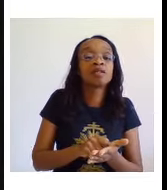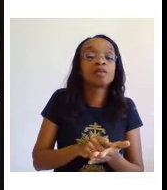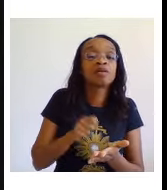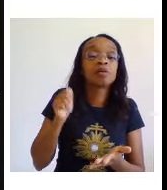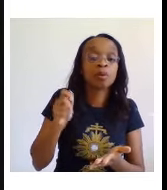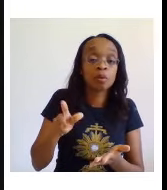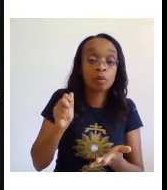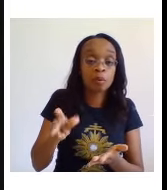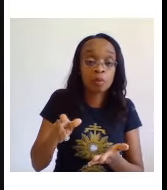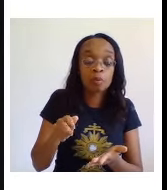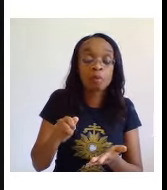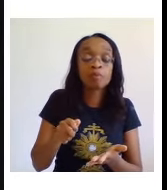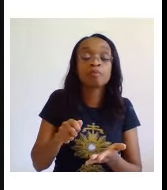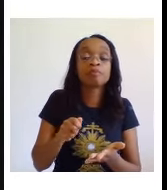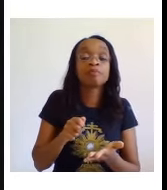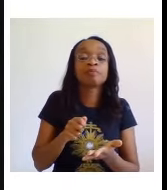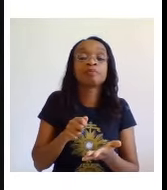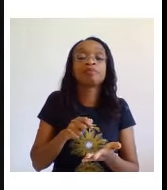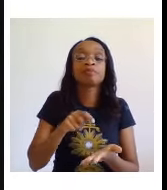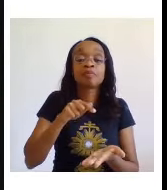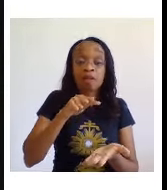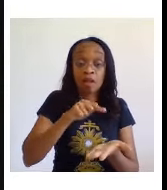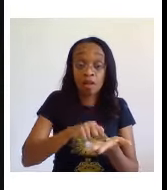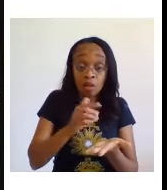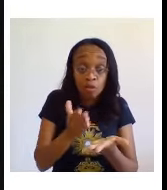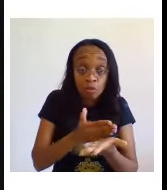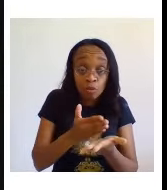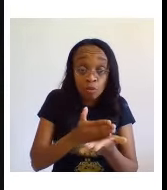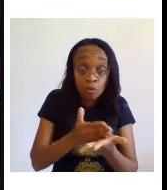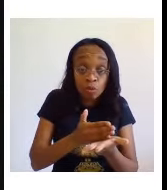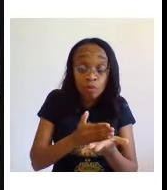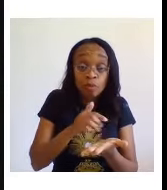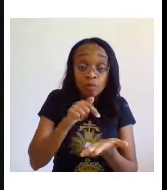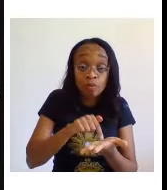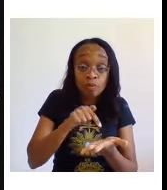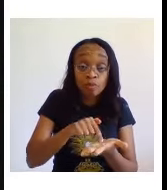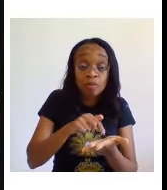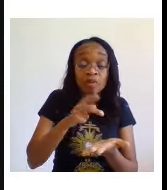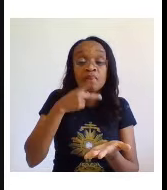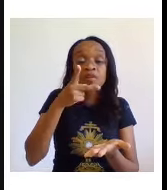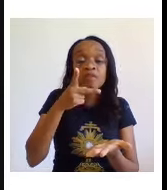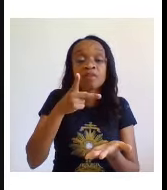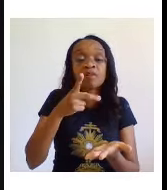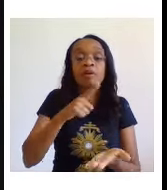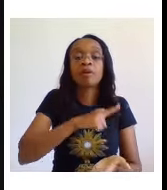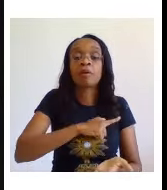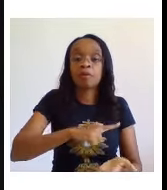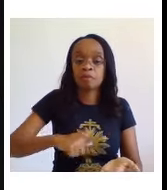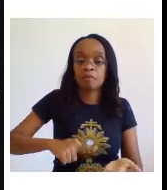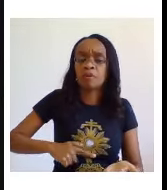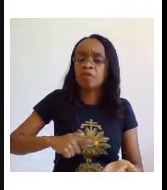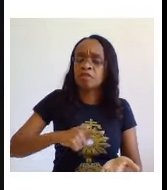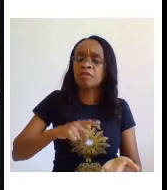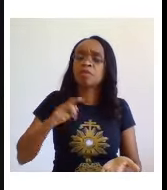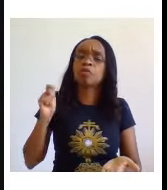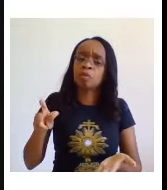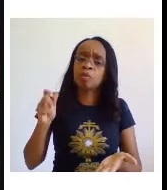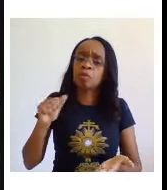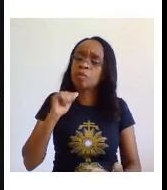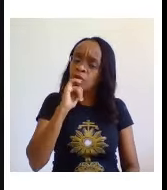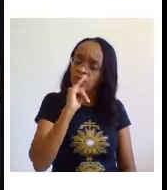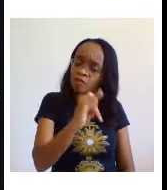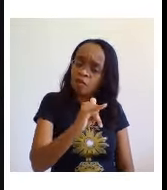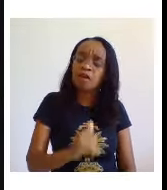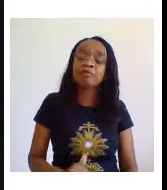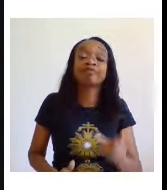ele, na capa desse livro, né, logo no começo do livro, ele fala o seguinte: para os líderes do mundo, né,